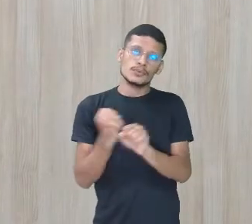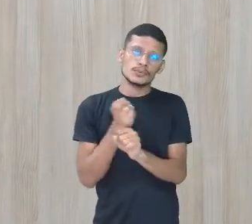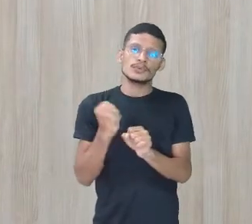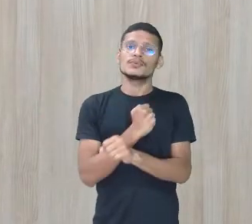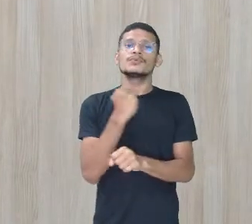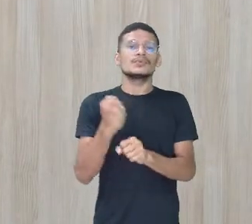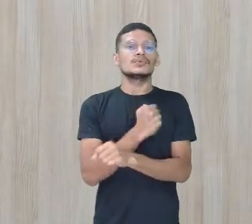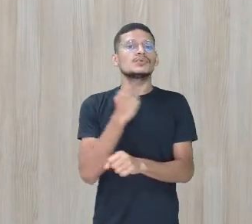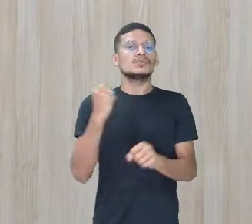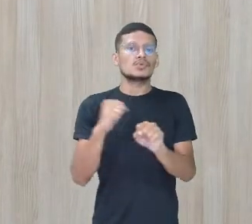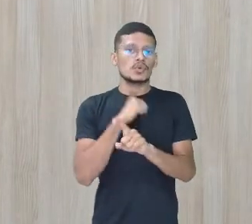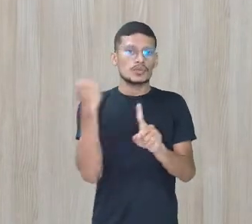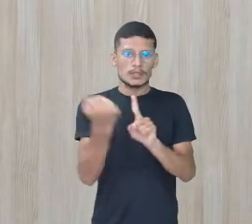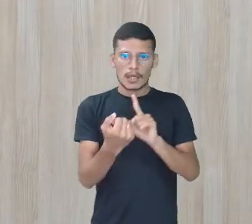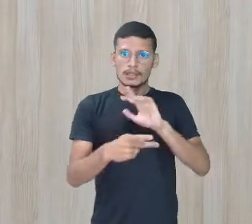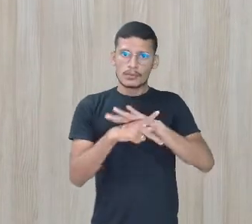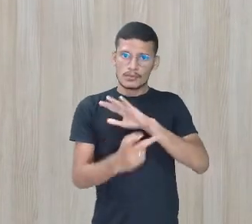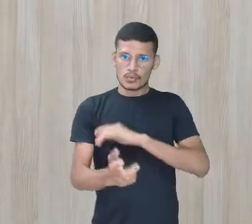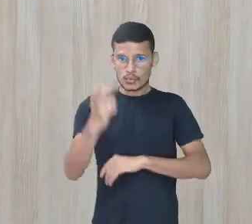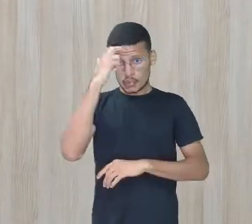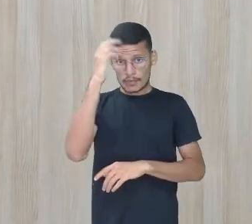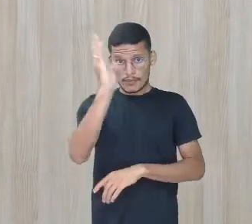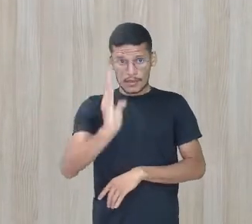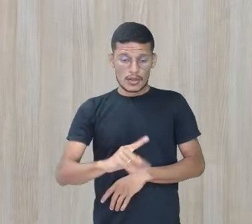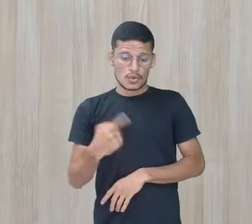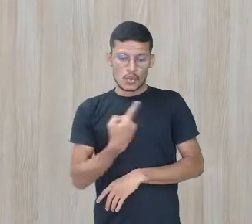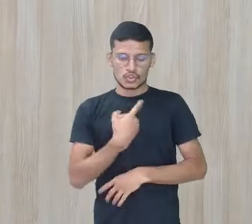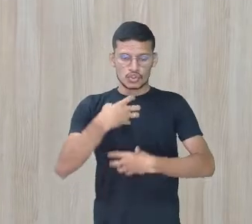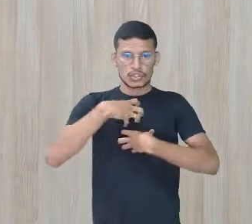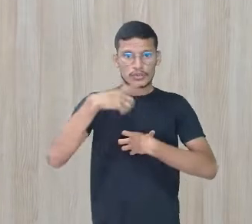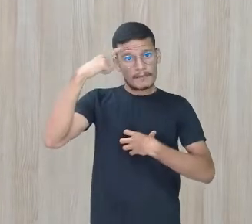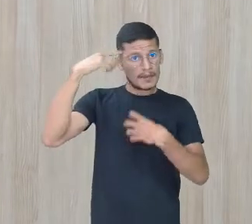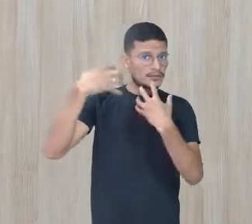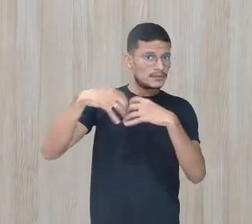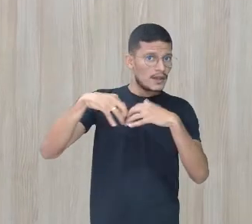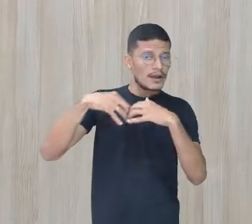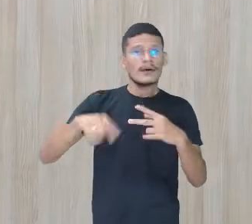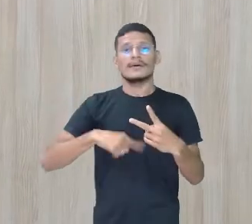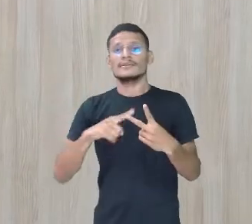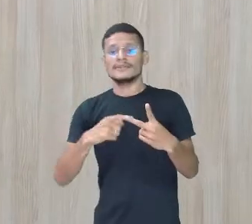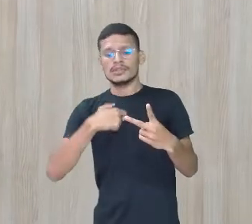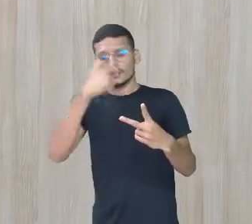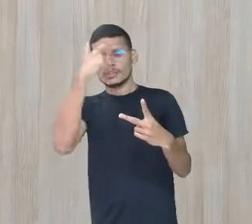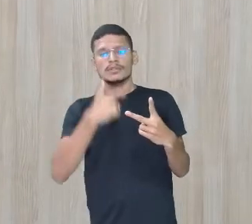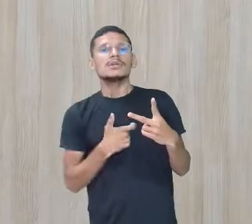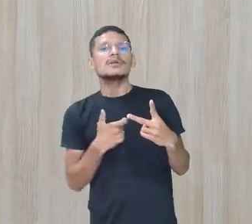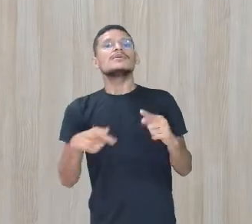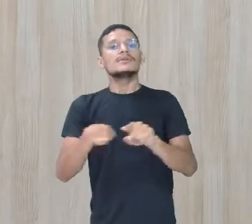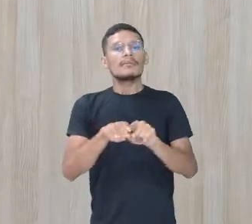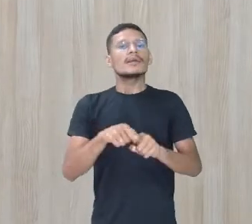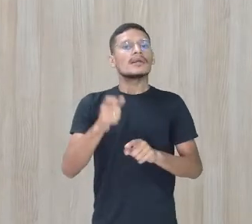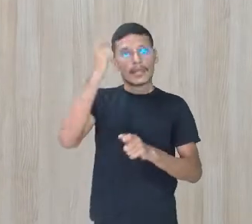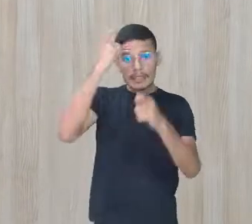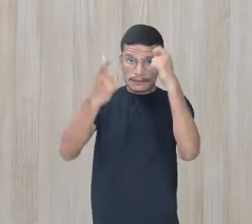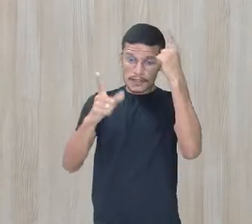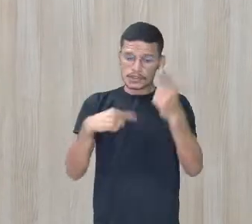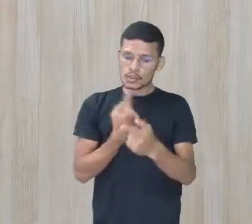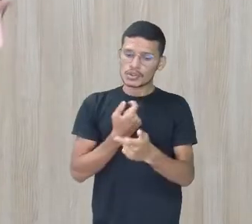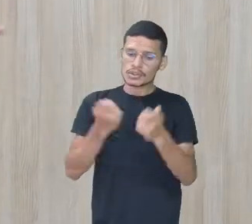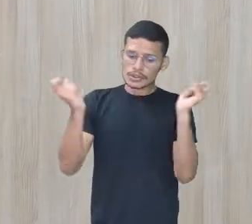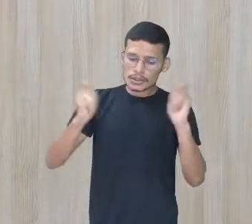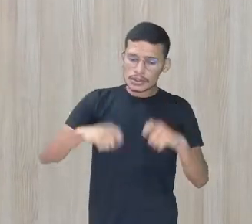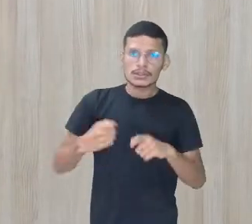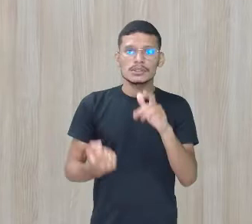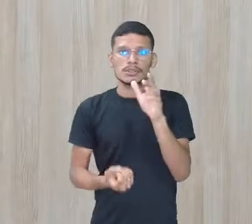da cultura brasileira, da nossa forma de pensar, da nossa forma de ser, né, enfim, da nossa criatividade, da nossa capacidade